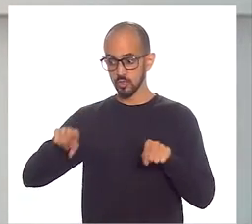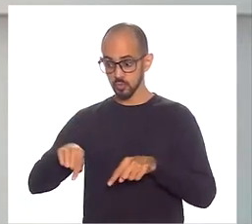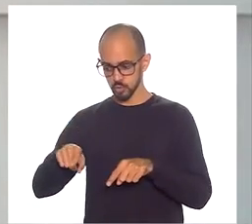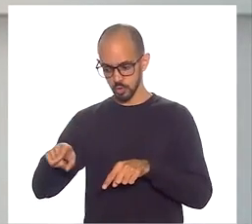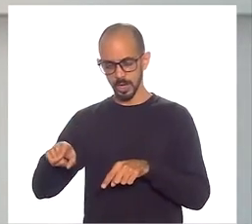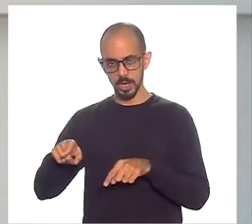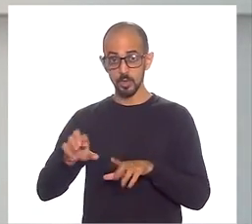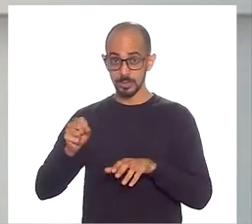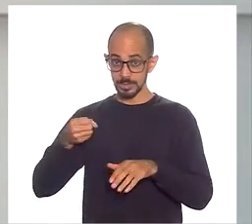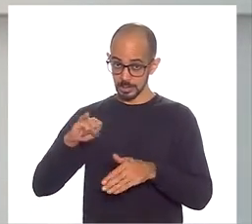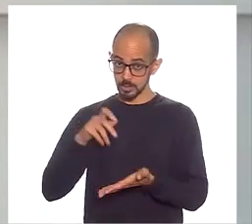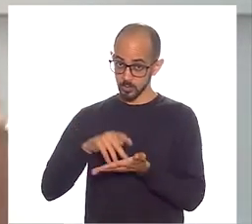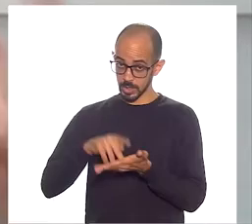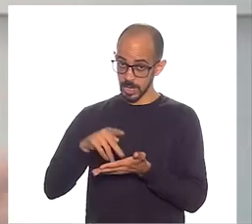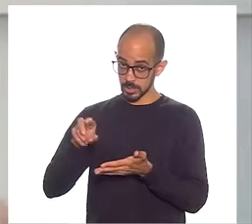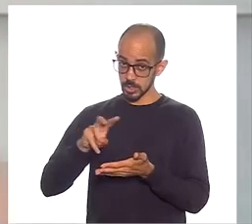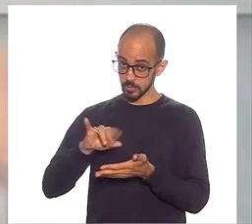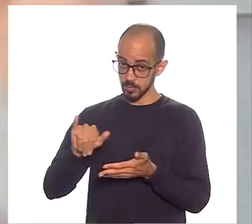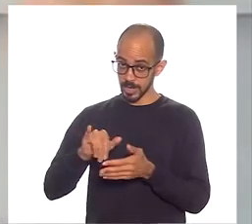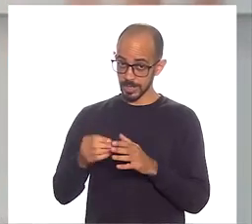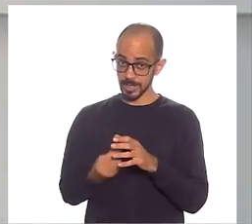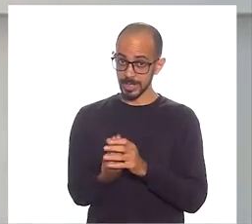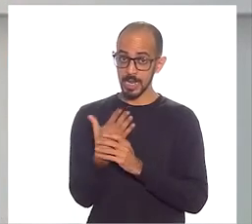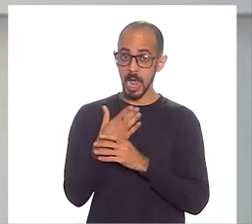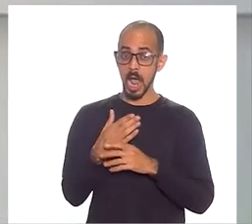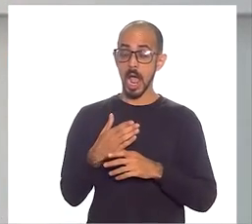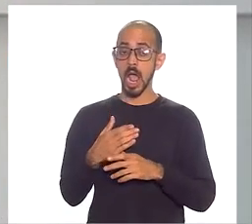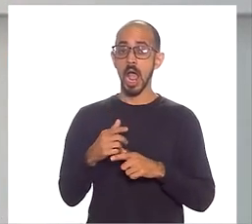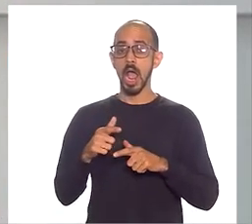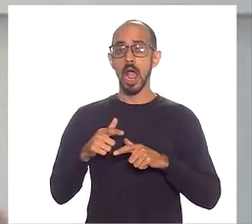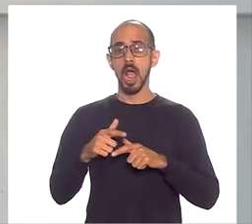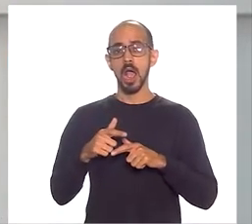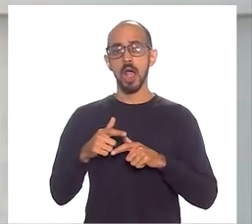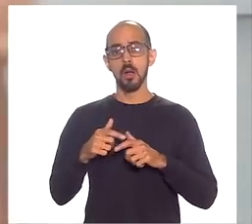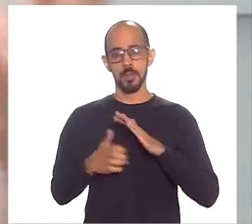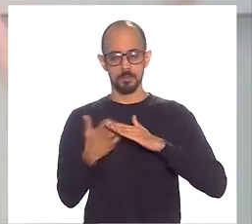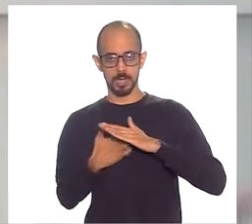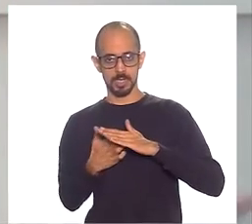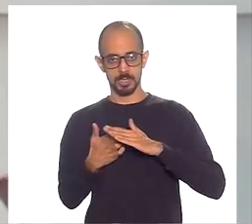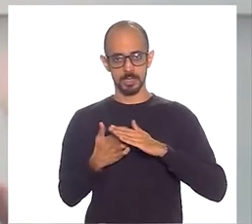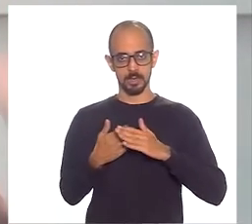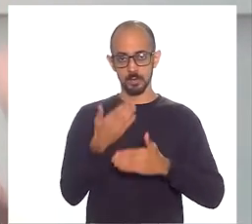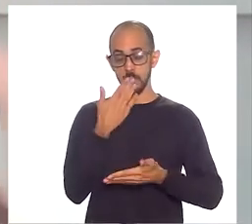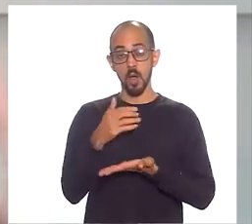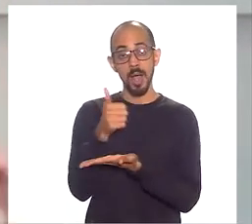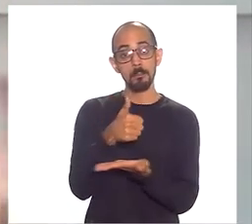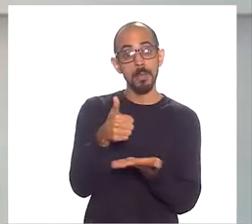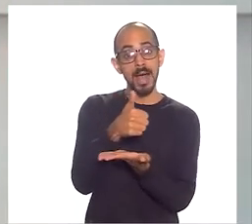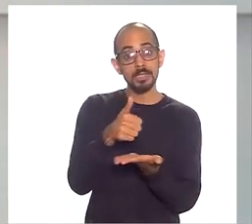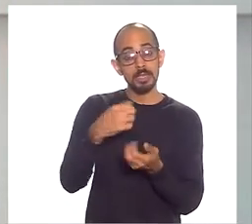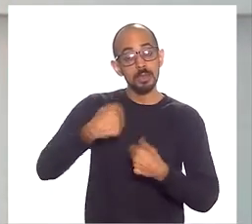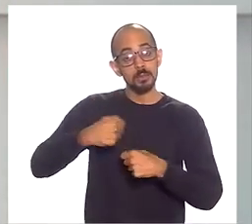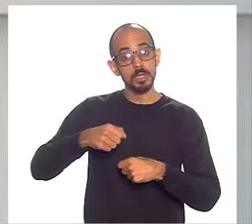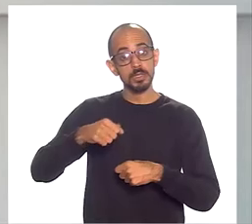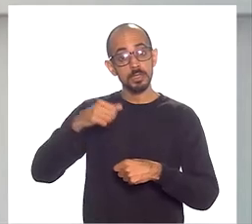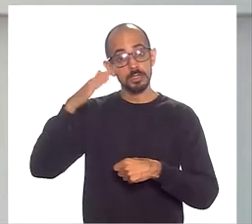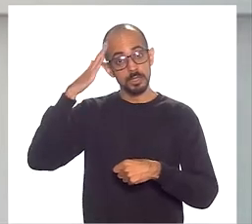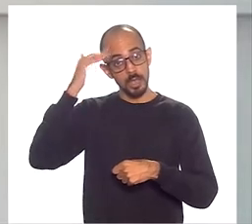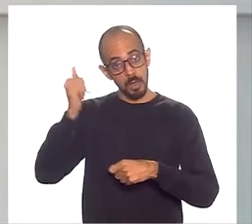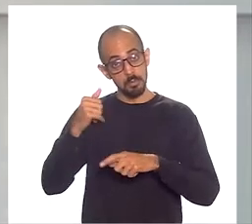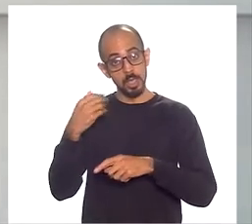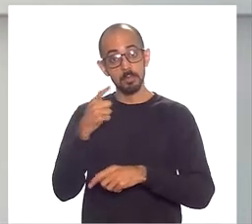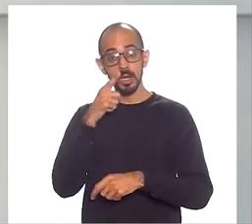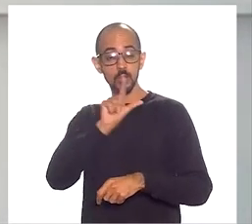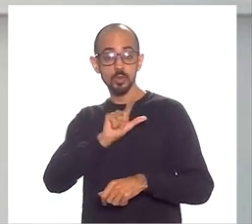Ou se de fato ele for abrir algo e realmente passar a empreender, que noções ele vai ter que ter para que isso seja